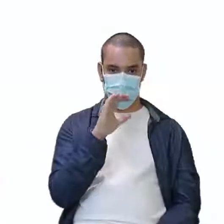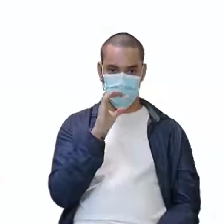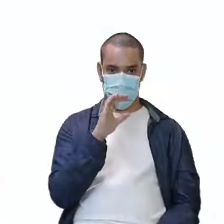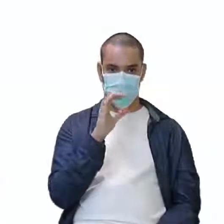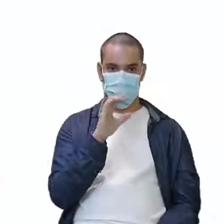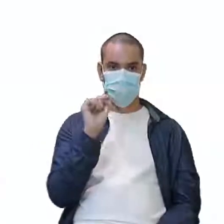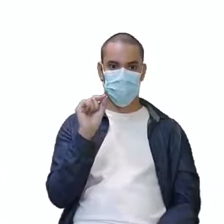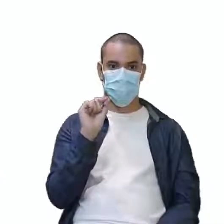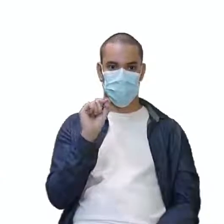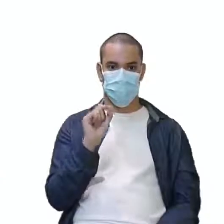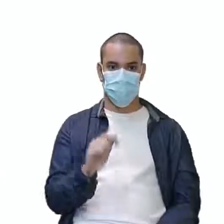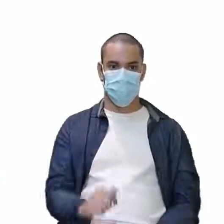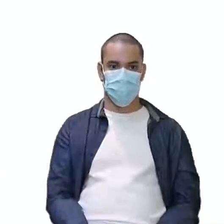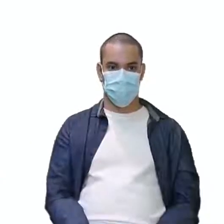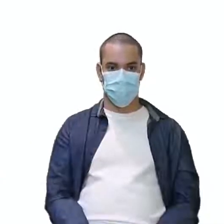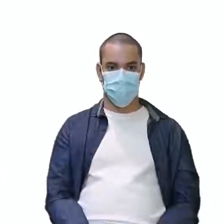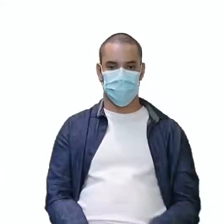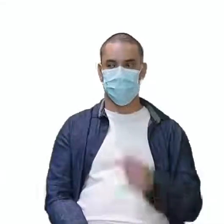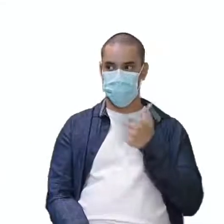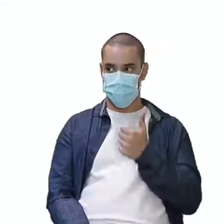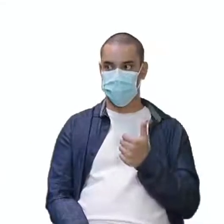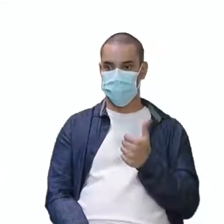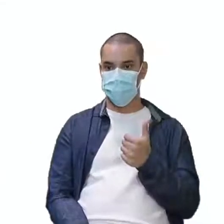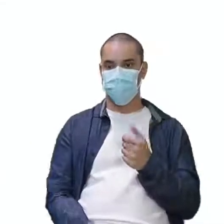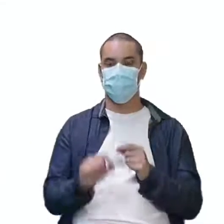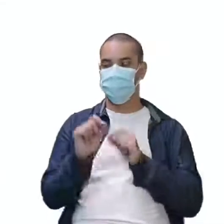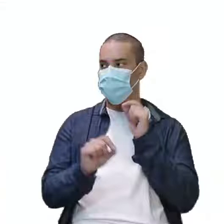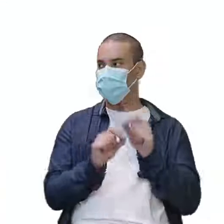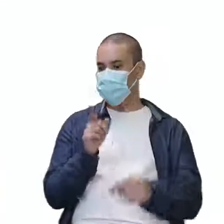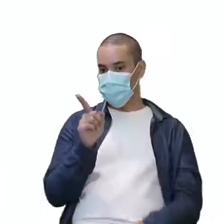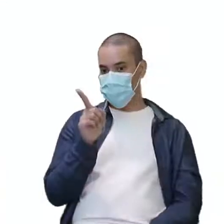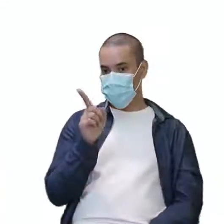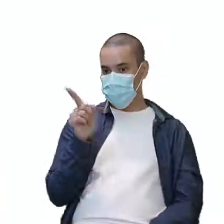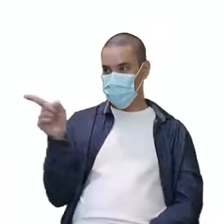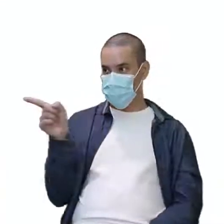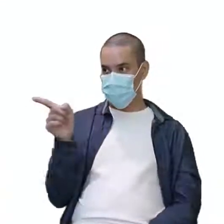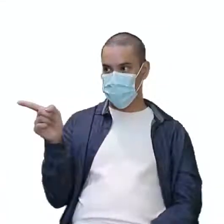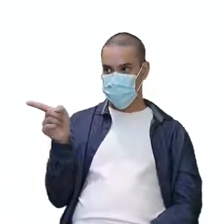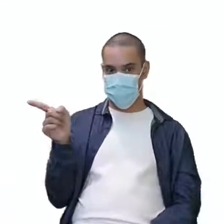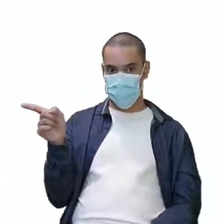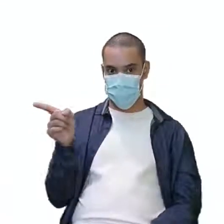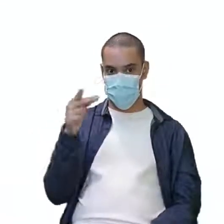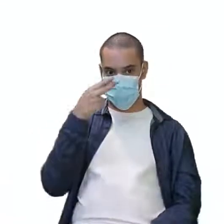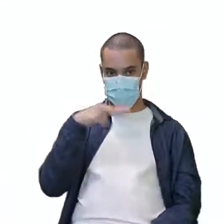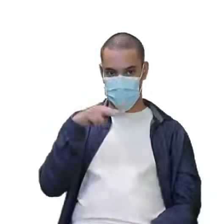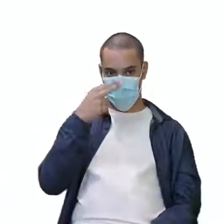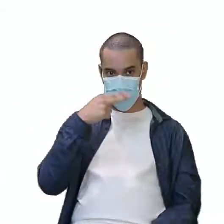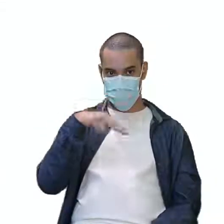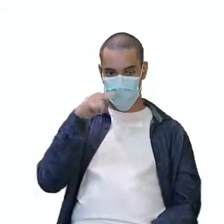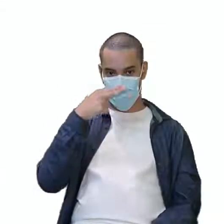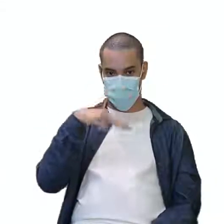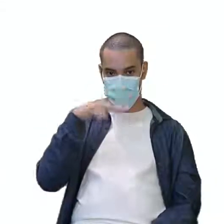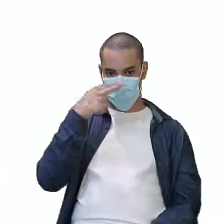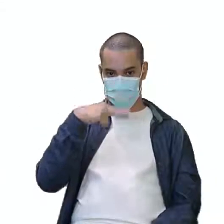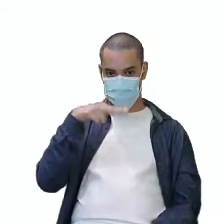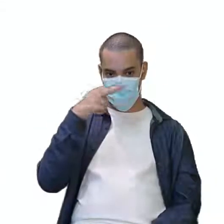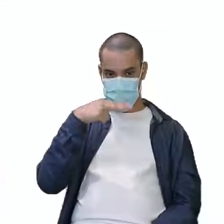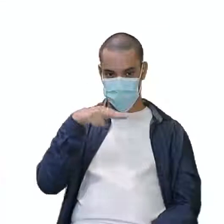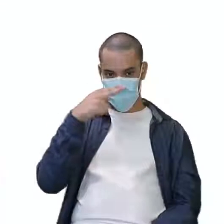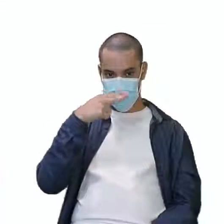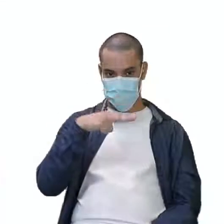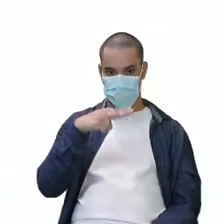Aí. Os elefantes, né? Esses grandes mamíferos